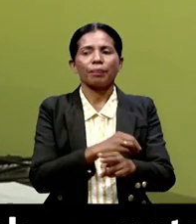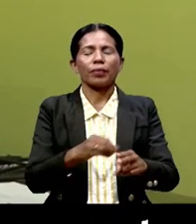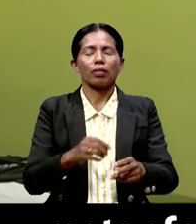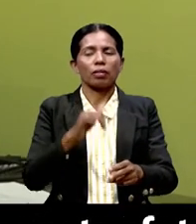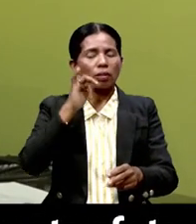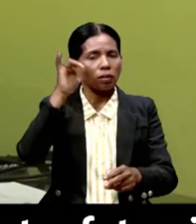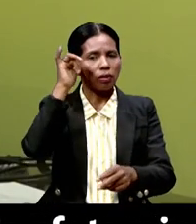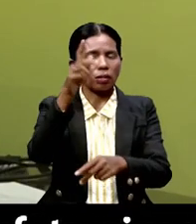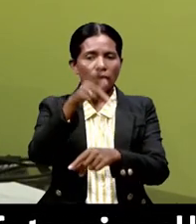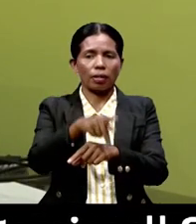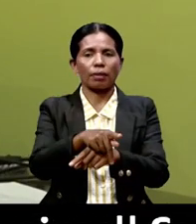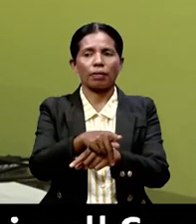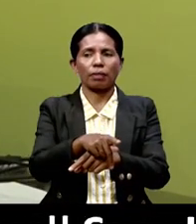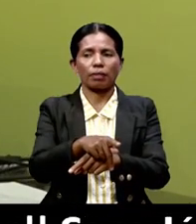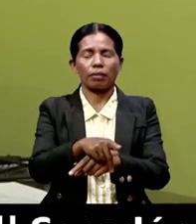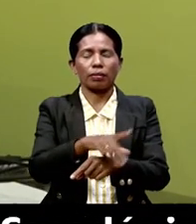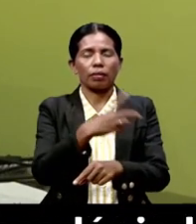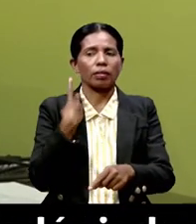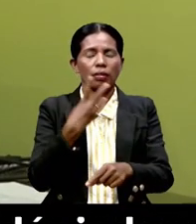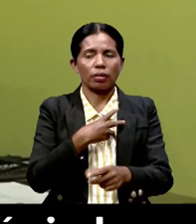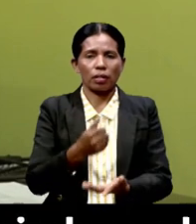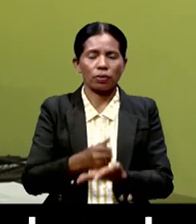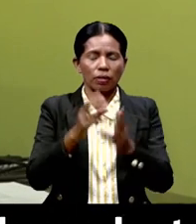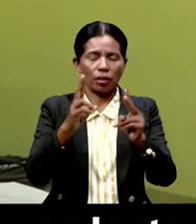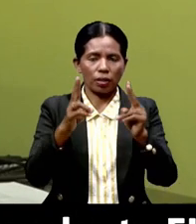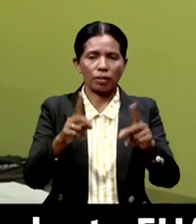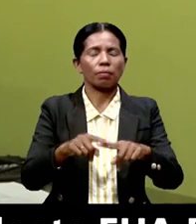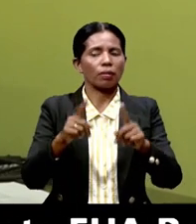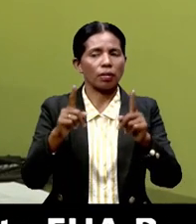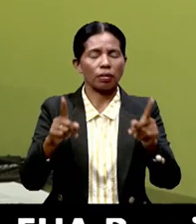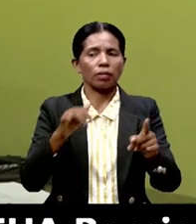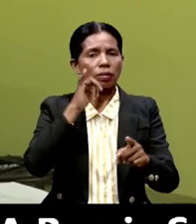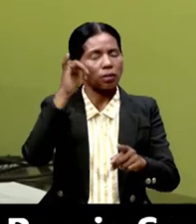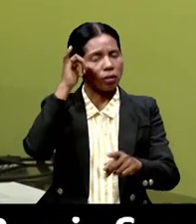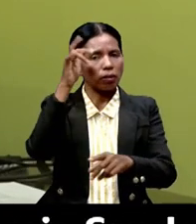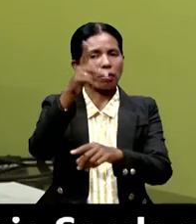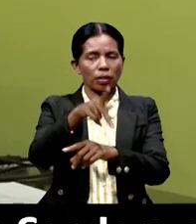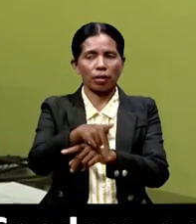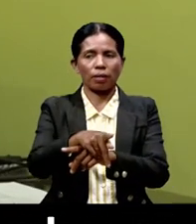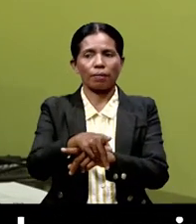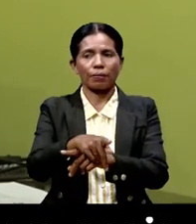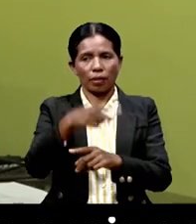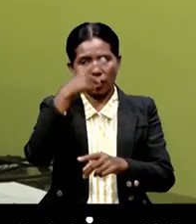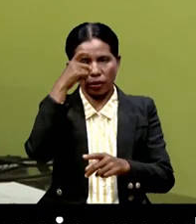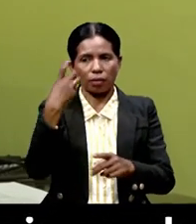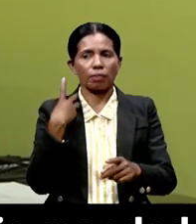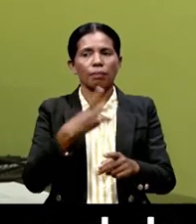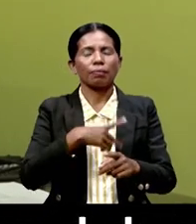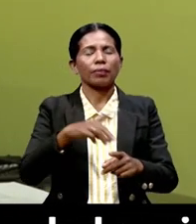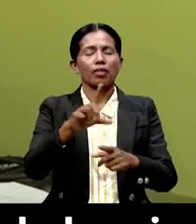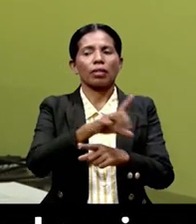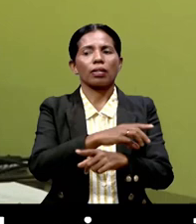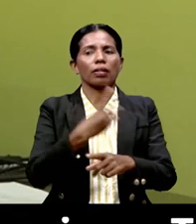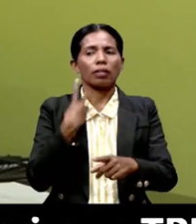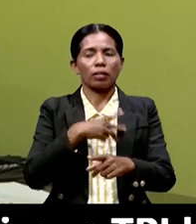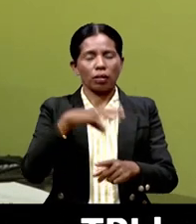kalani de né? Graças a Deus ita atendimento nela lais de me ben e hor kalani ma ita tamba e tenia linha manual, da rumana